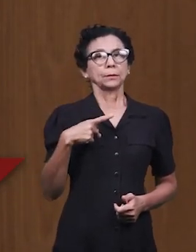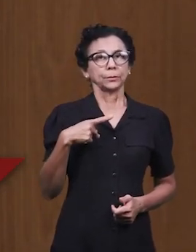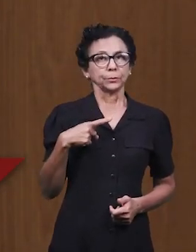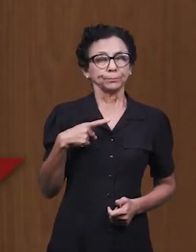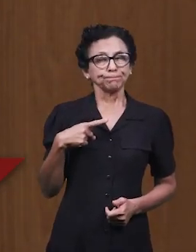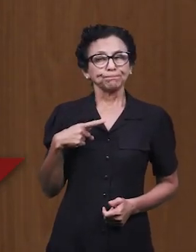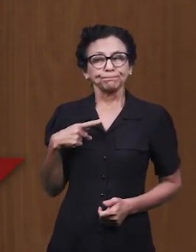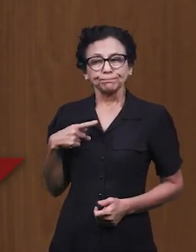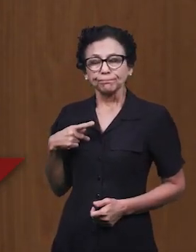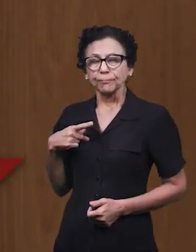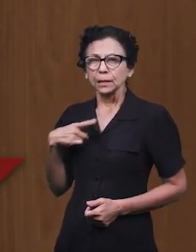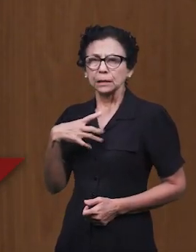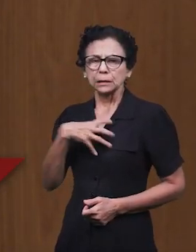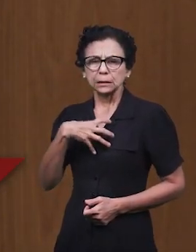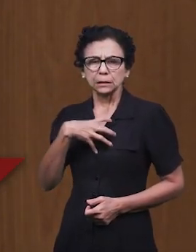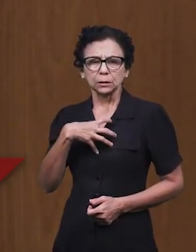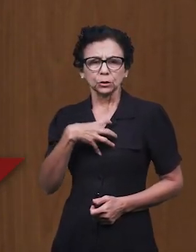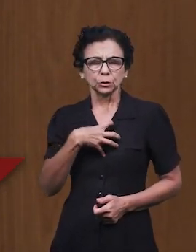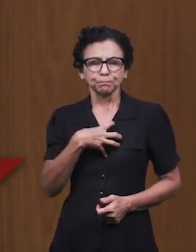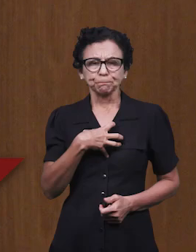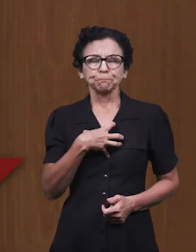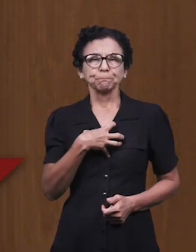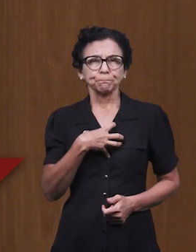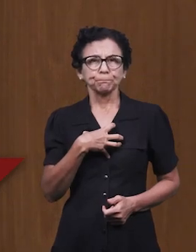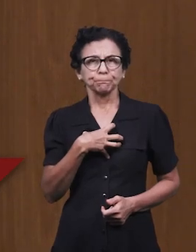e sentir como homem,